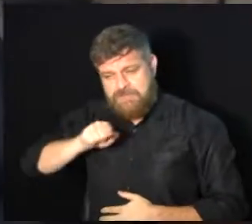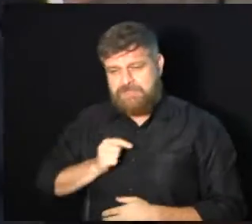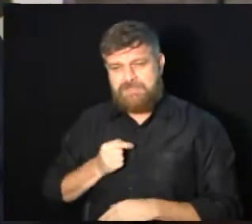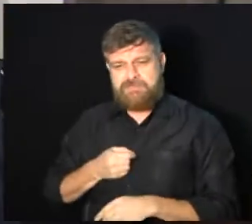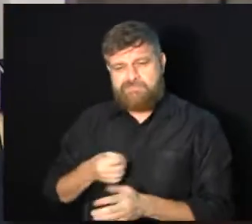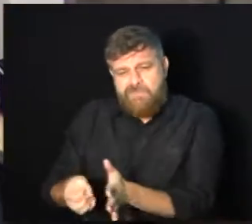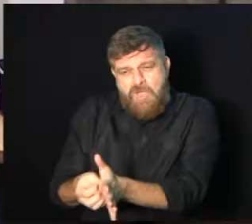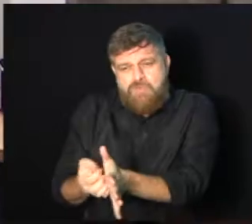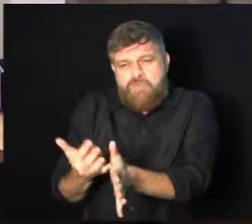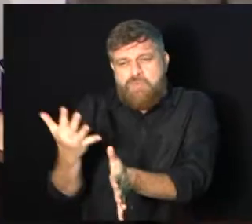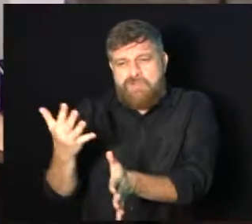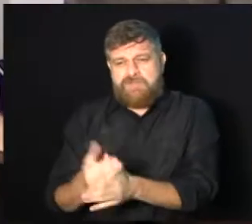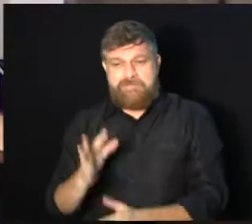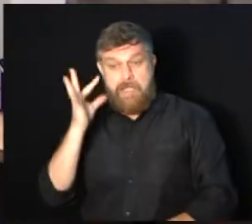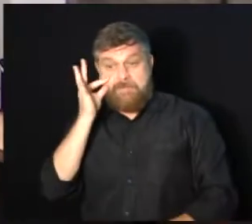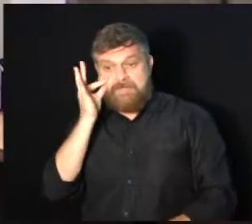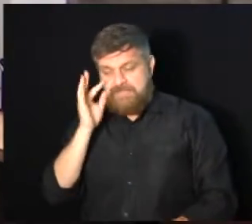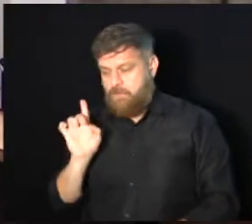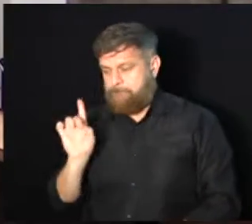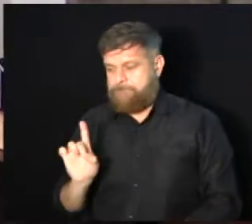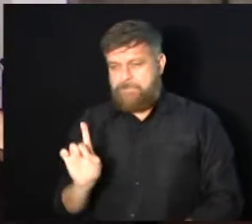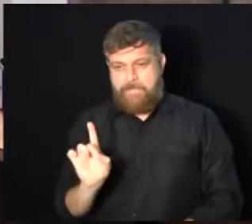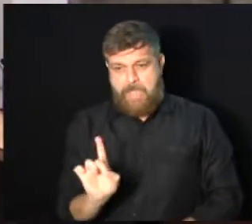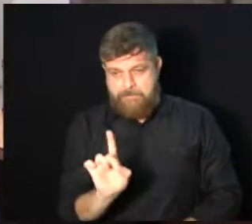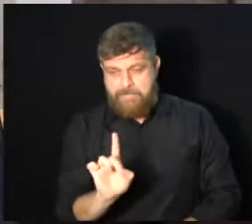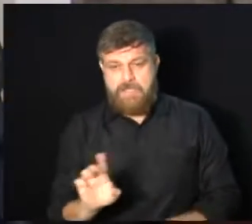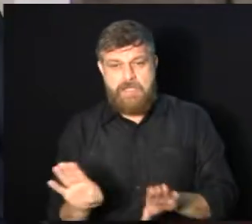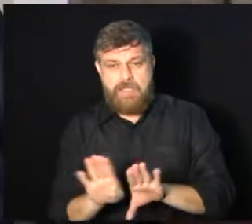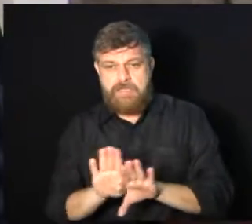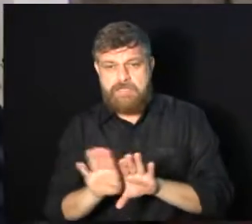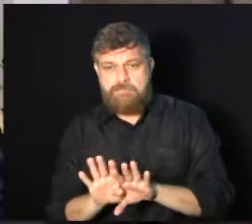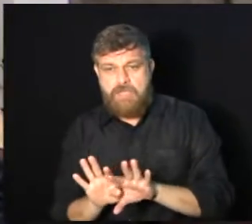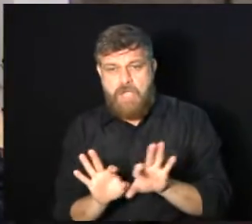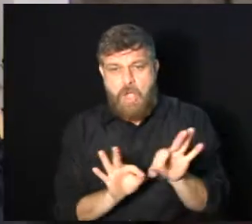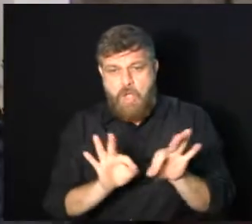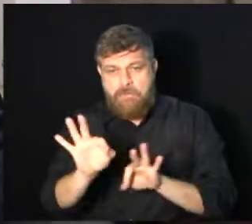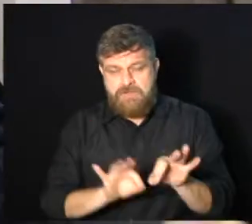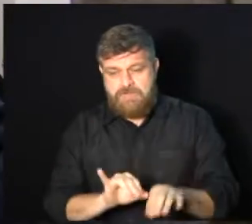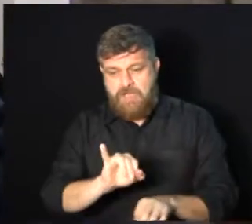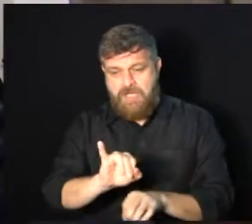diversas vezes, também no Projeto do ISA, que acaba